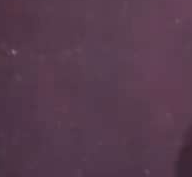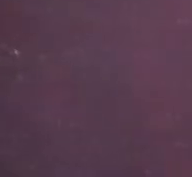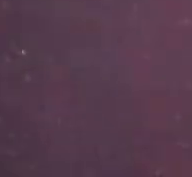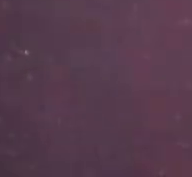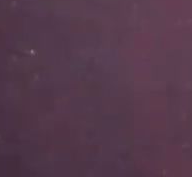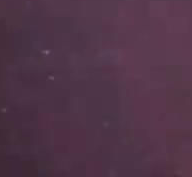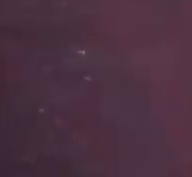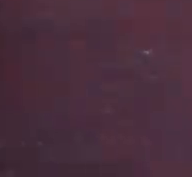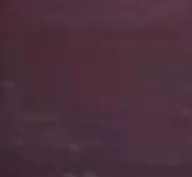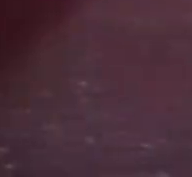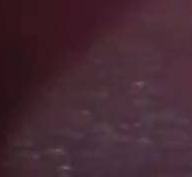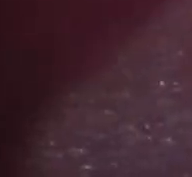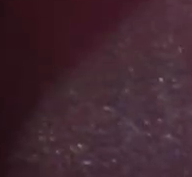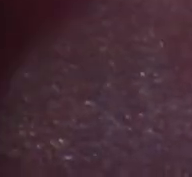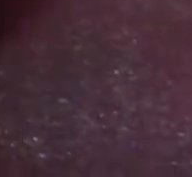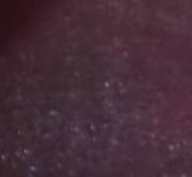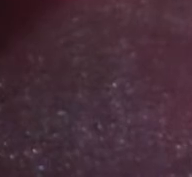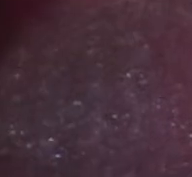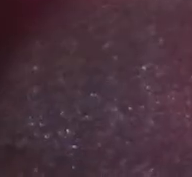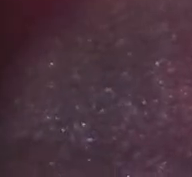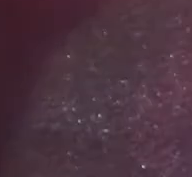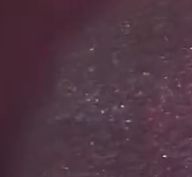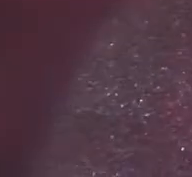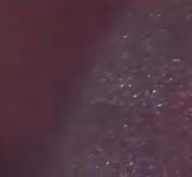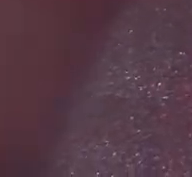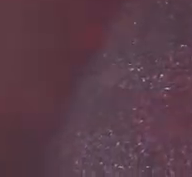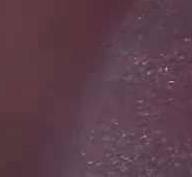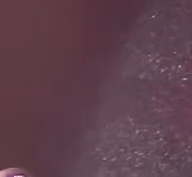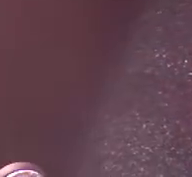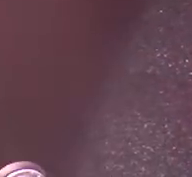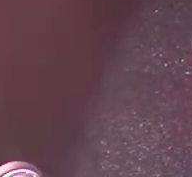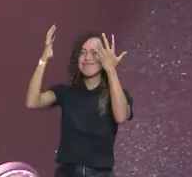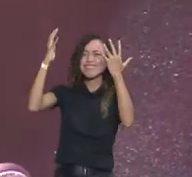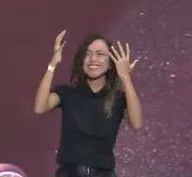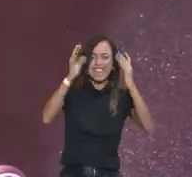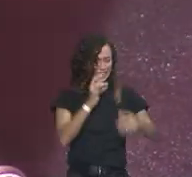é só comigo é que a sua esposa sozinha